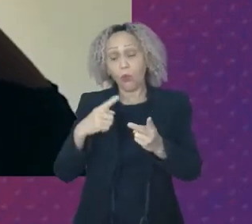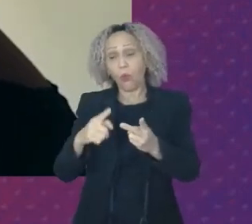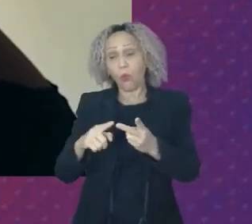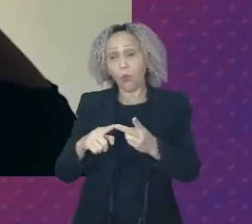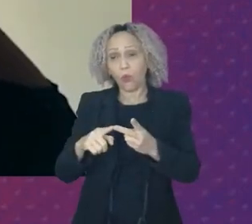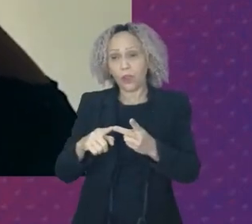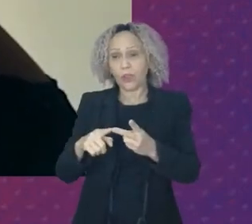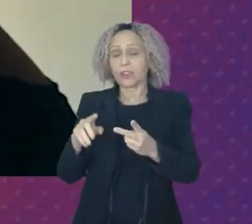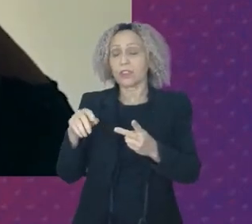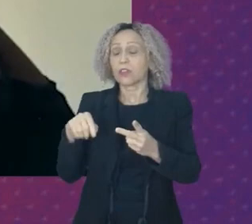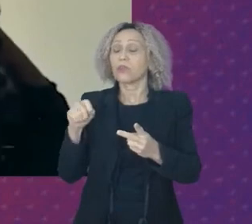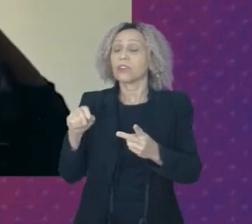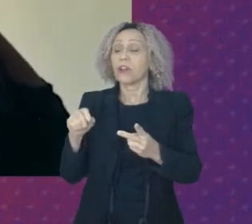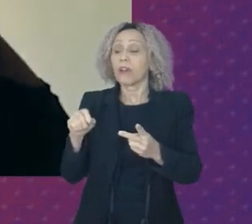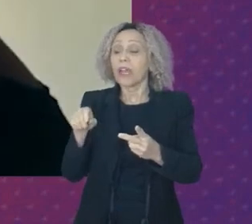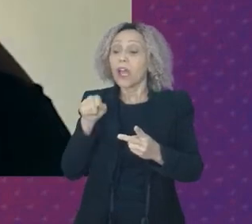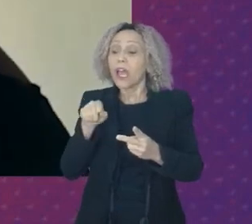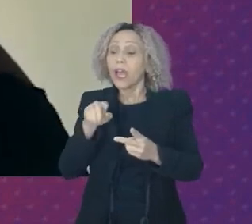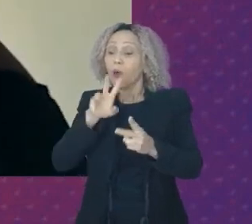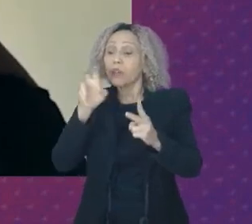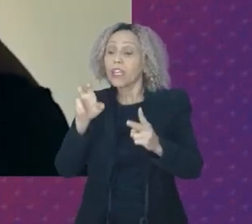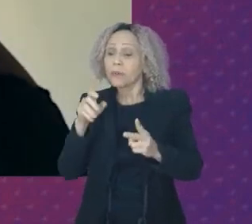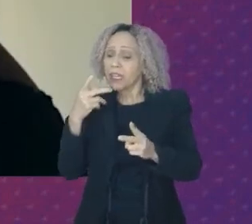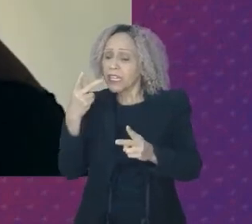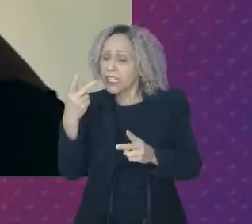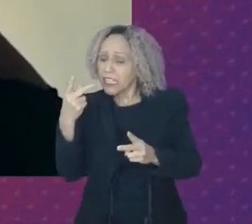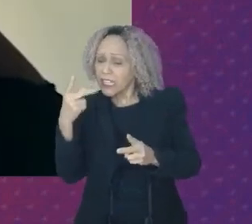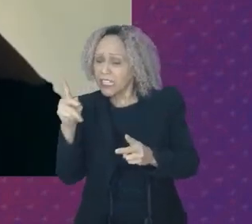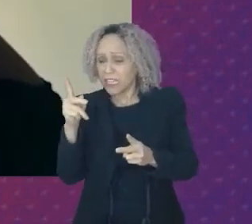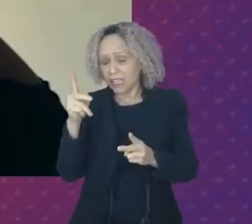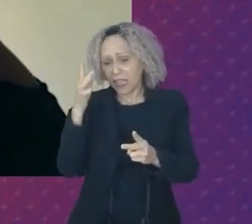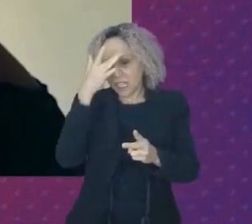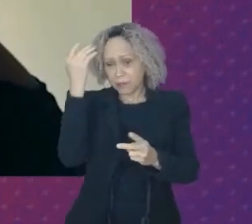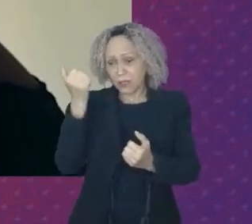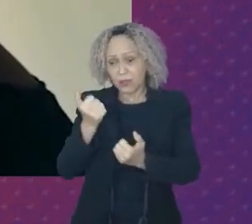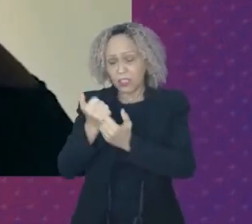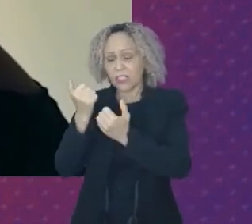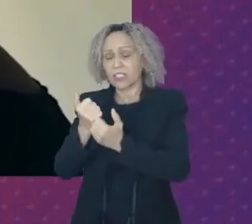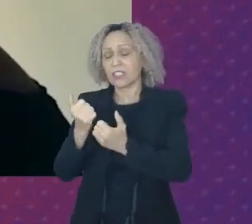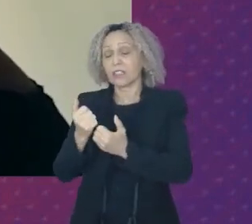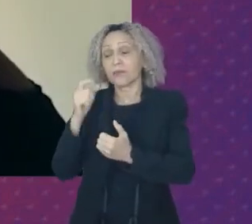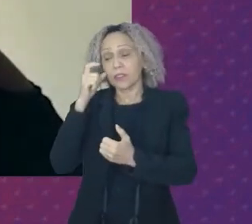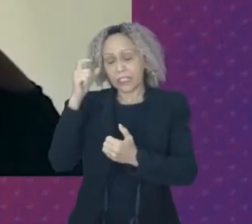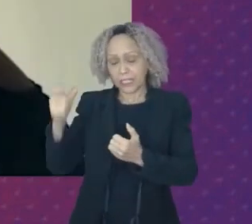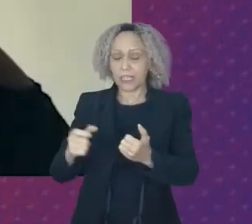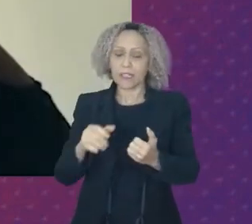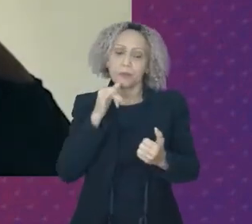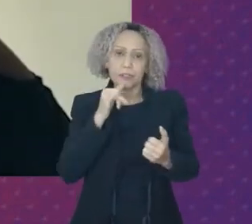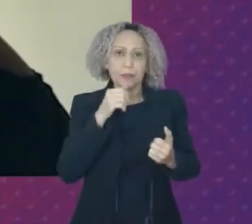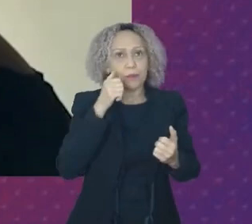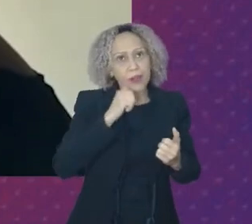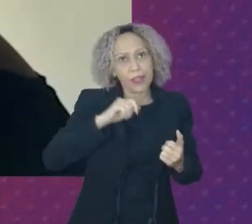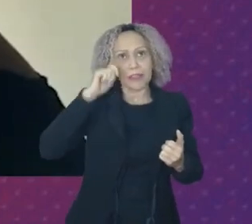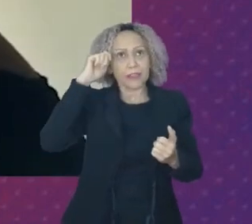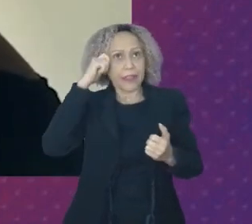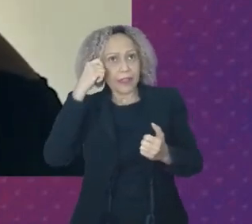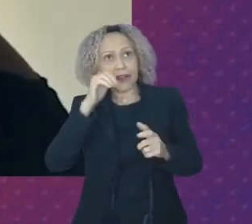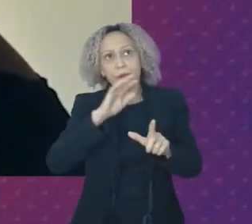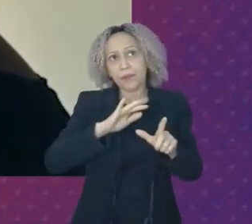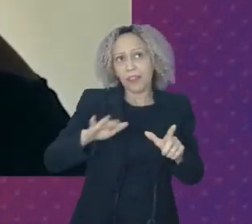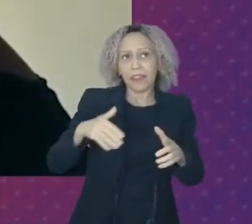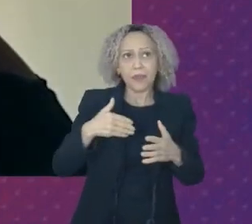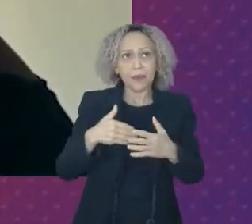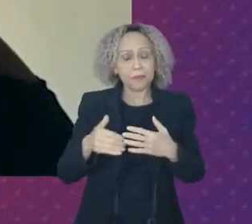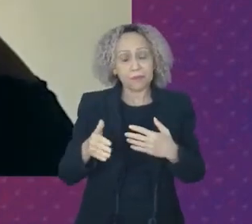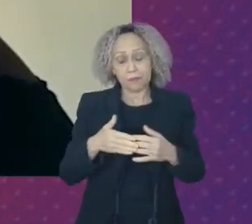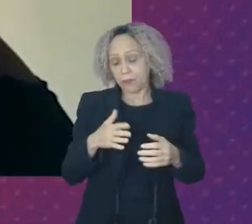prioritariamente está interessado. Então, eu sou uma jovem mulher negra LGBT do interior do estado de Goiás. Durante os